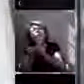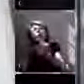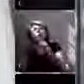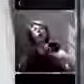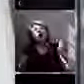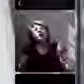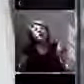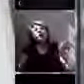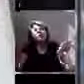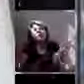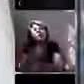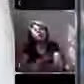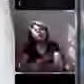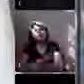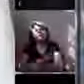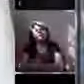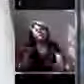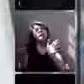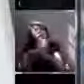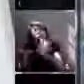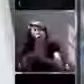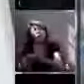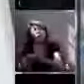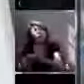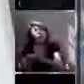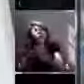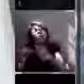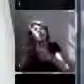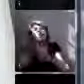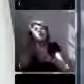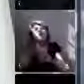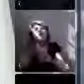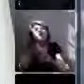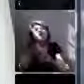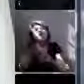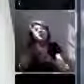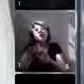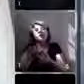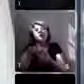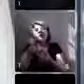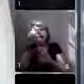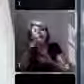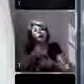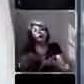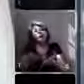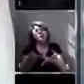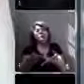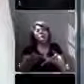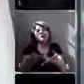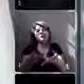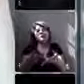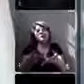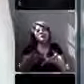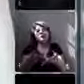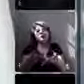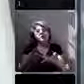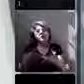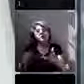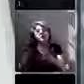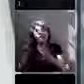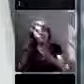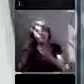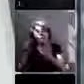Então, ele usa ilustrações, né? Aí precisa... Isso. E aí, na sequência também, quando termina 2015, tem uma